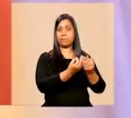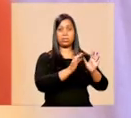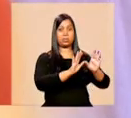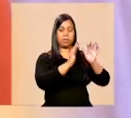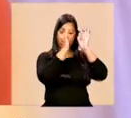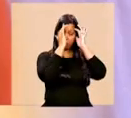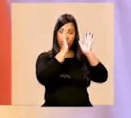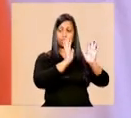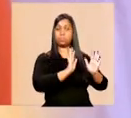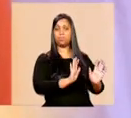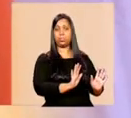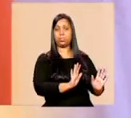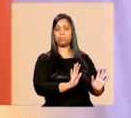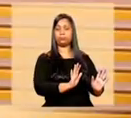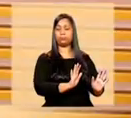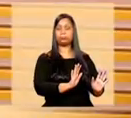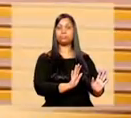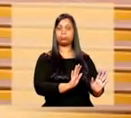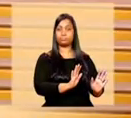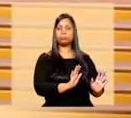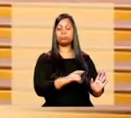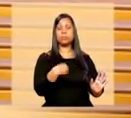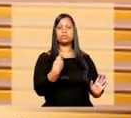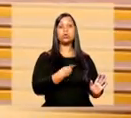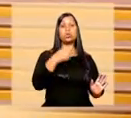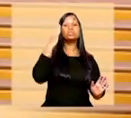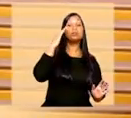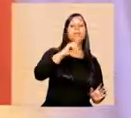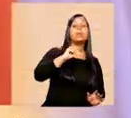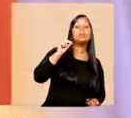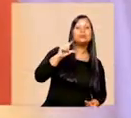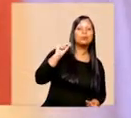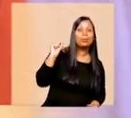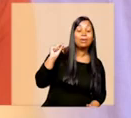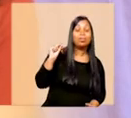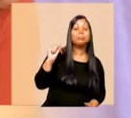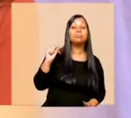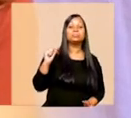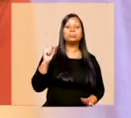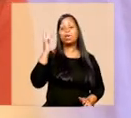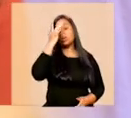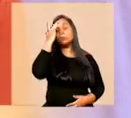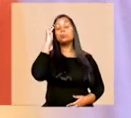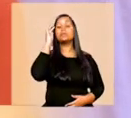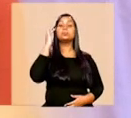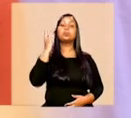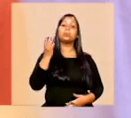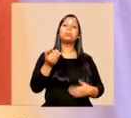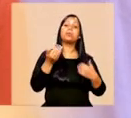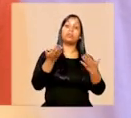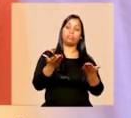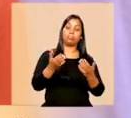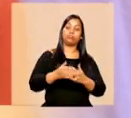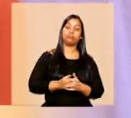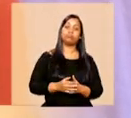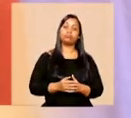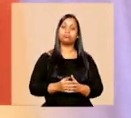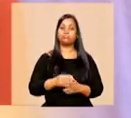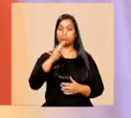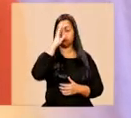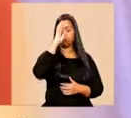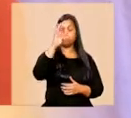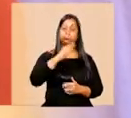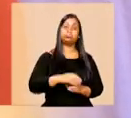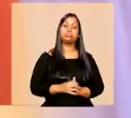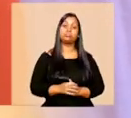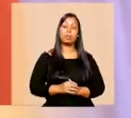da família. Mas a gente precisa saber, né? Para poder escolher, né? Sim. E tem que estar ali alguém para oferecer essa possibilidade, acima